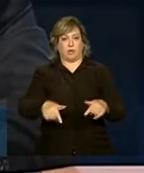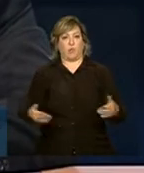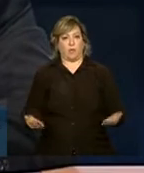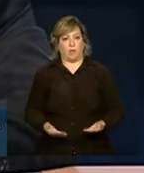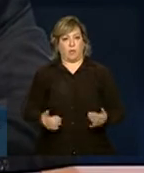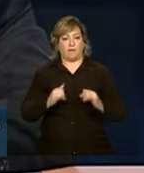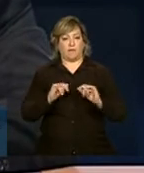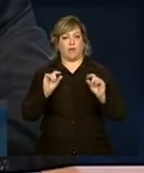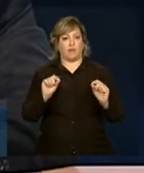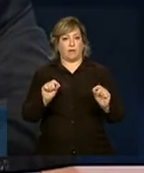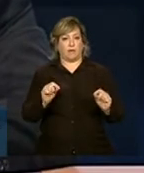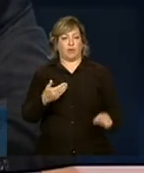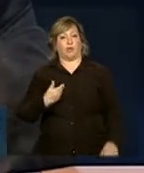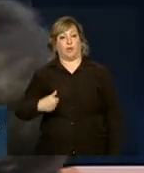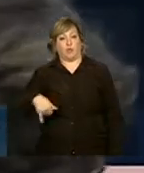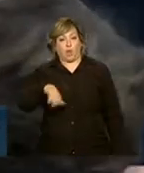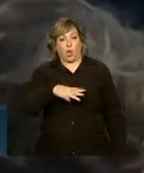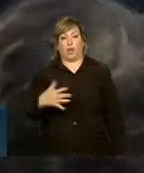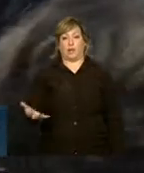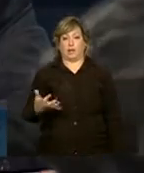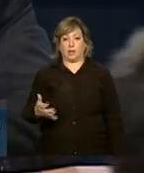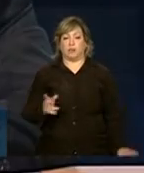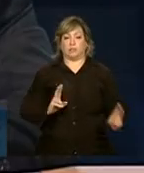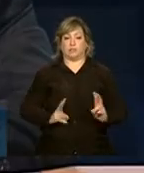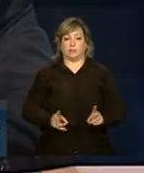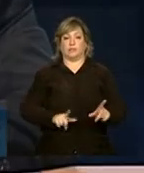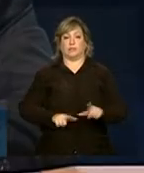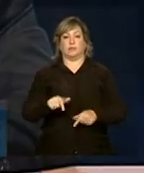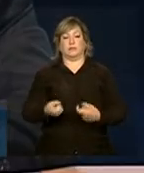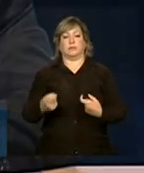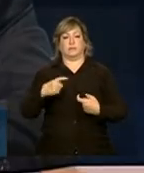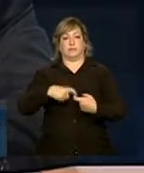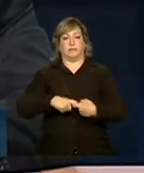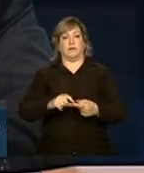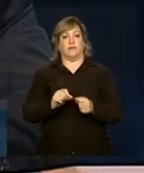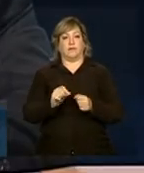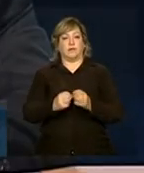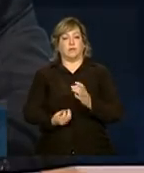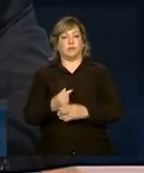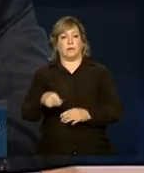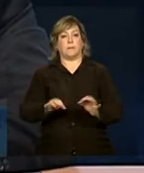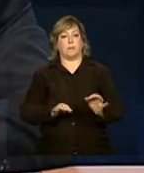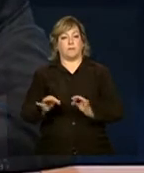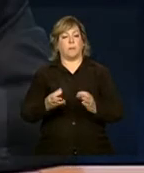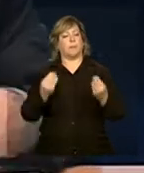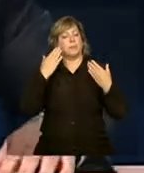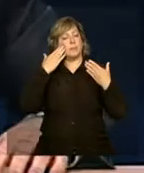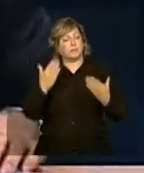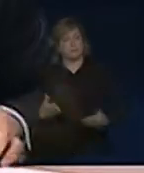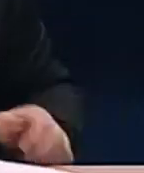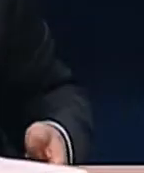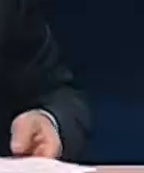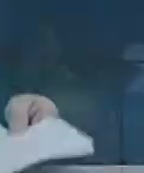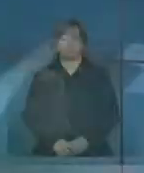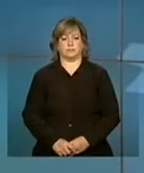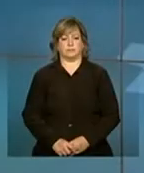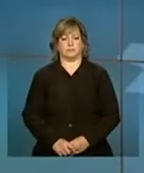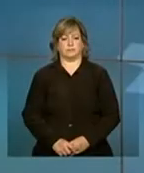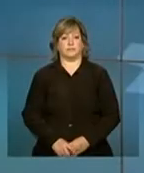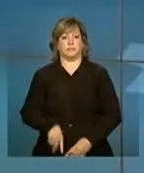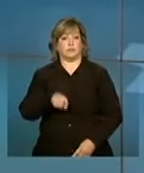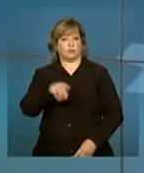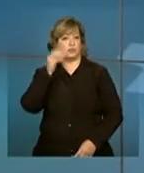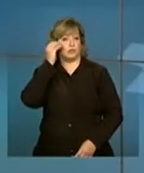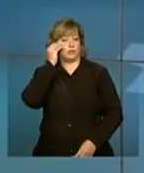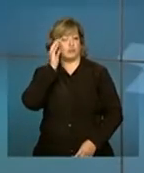presentes e dizer que nós pretendemos continuar trabalhando nessa parceria e para fazer a implantação dos projetos Muito obrigado se